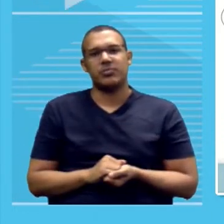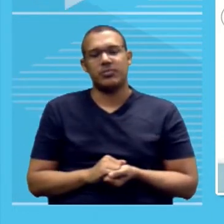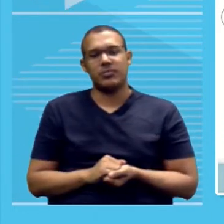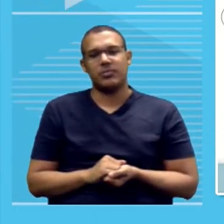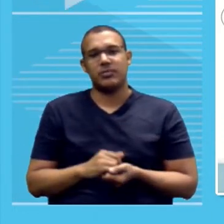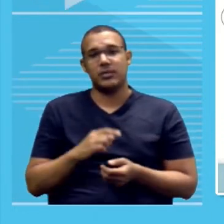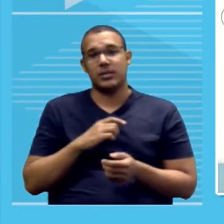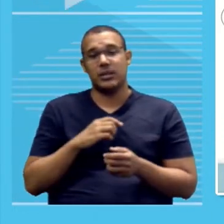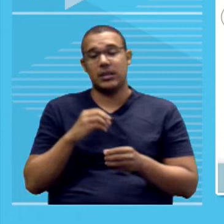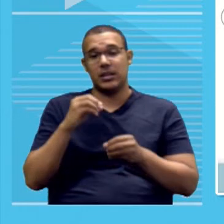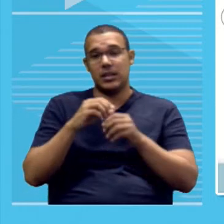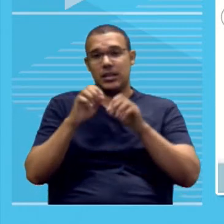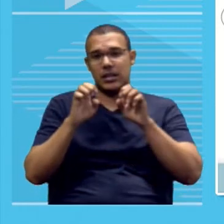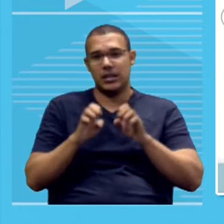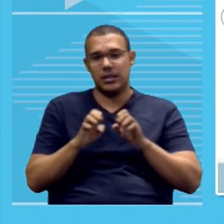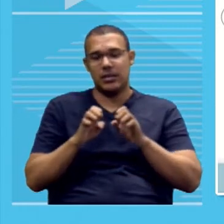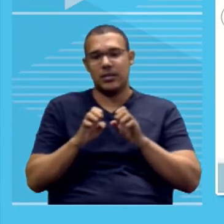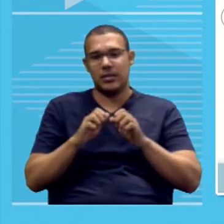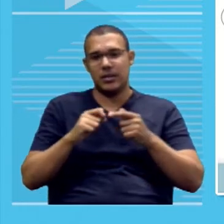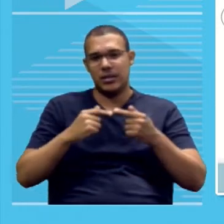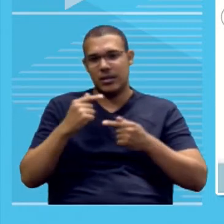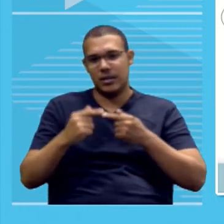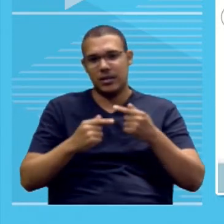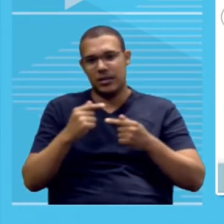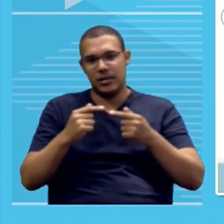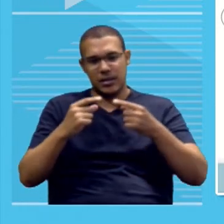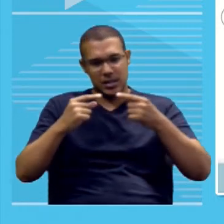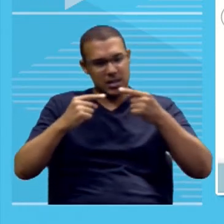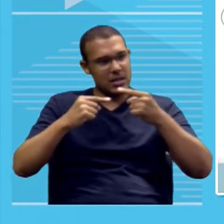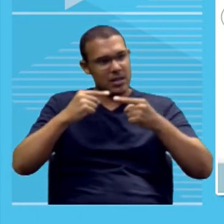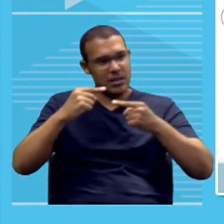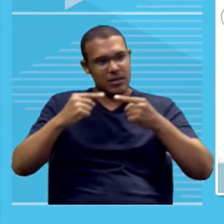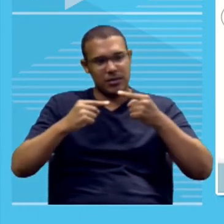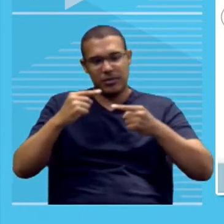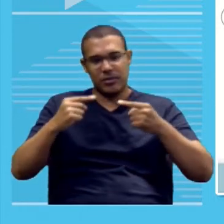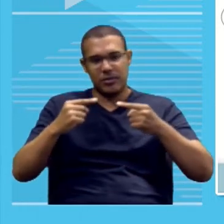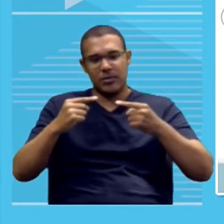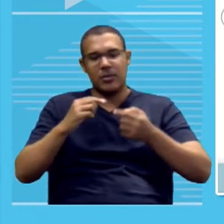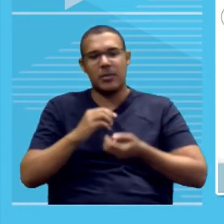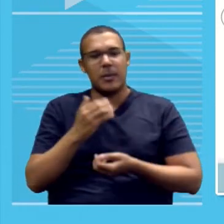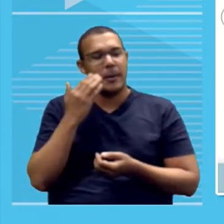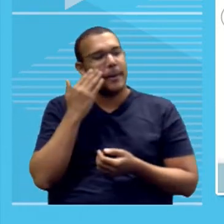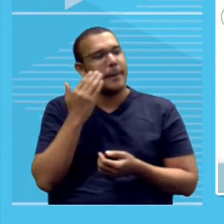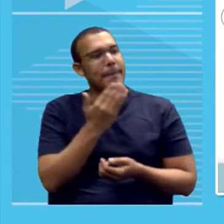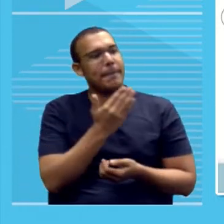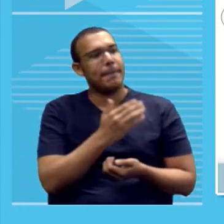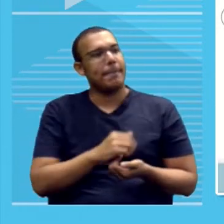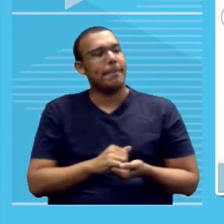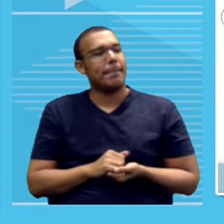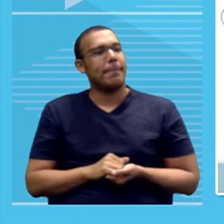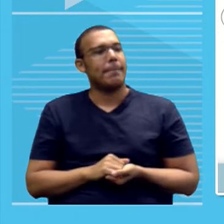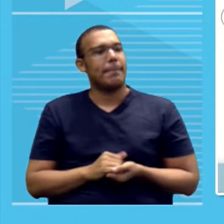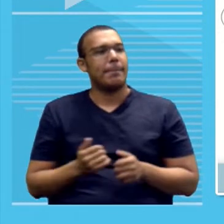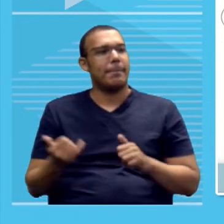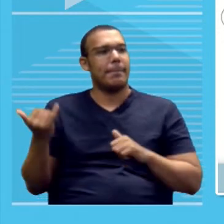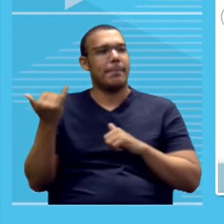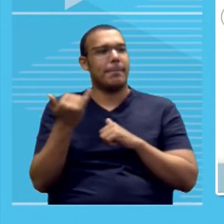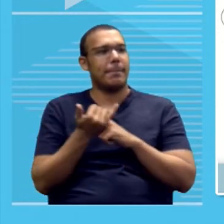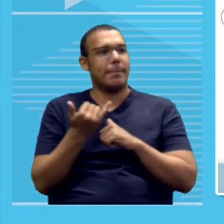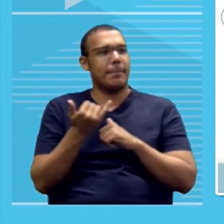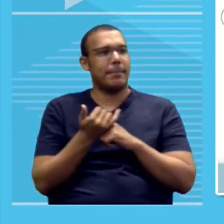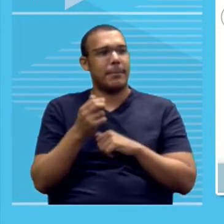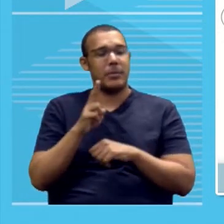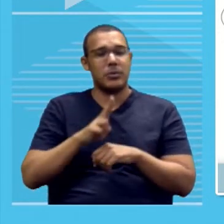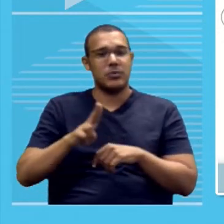sua estrutura uma resistência em forma de enrolamento de certo metal. Aí o metal pode ser qualquer um. Geralmente a galera